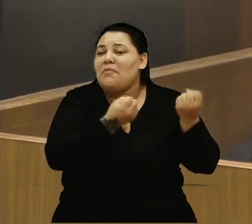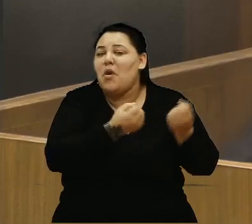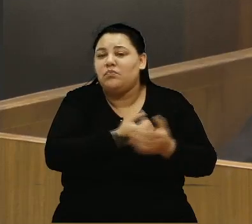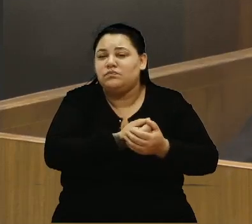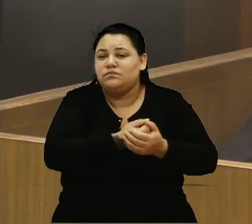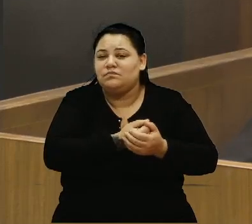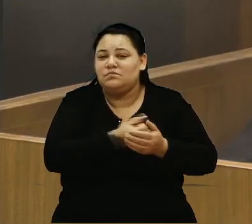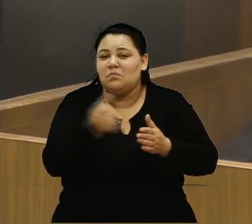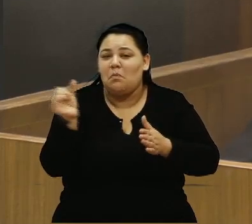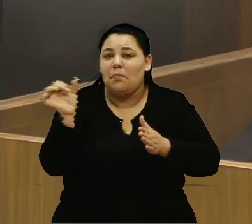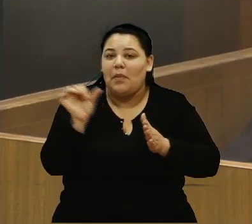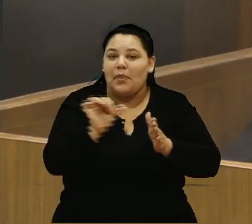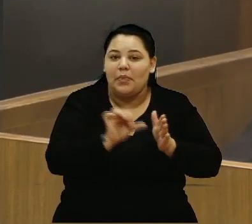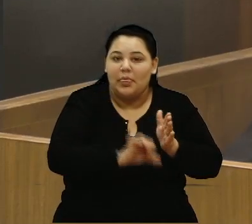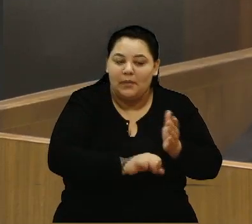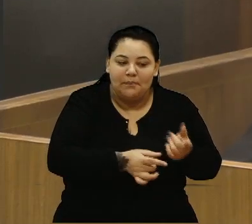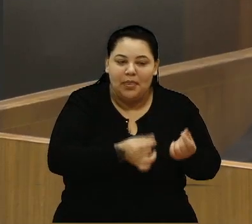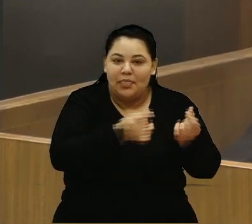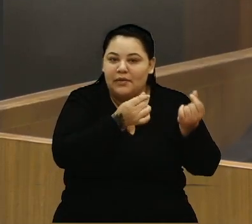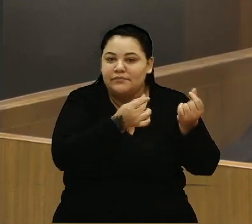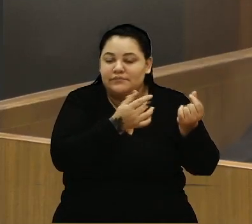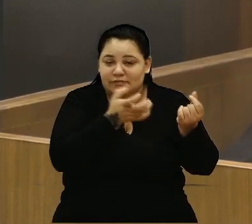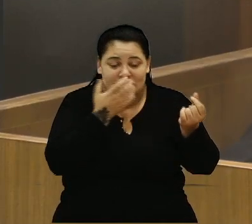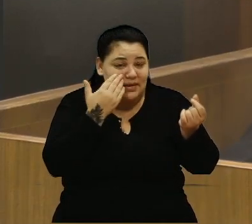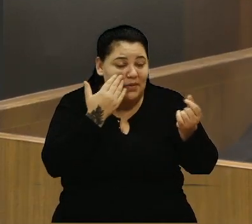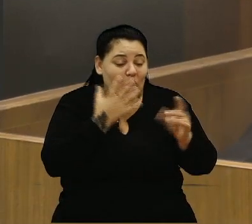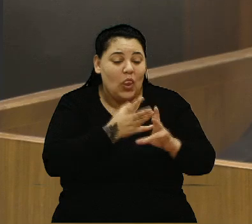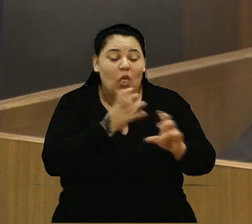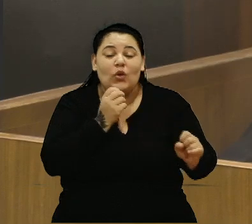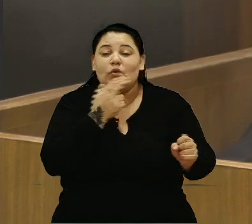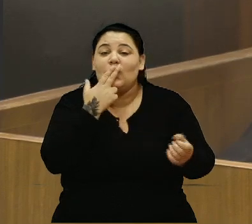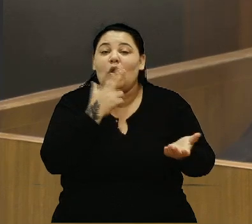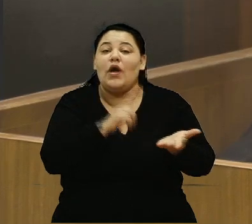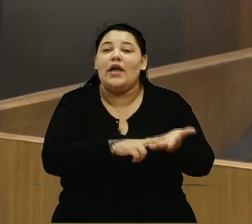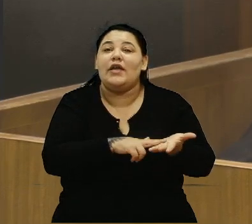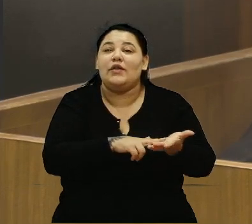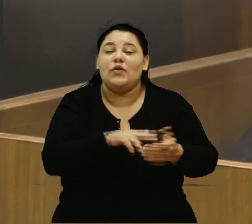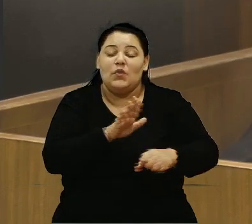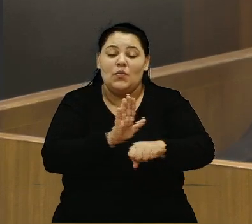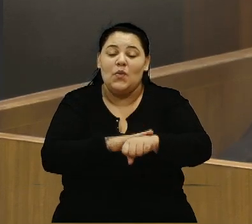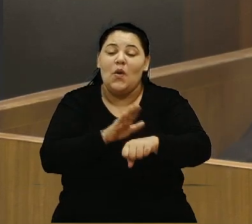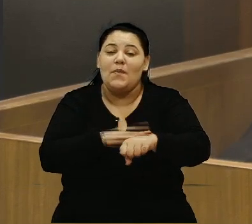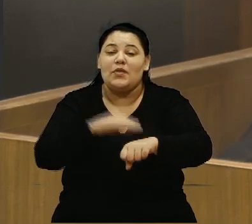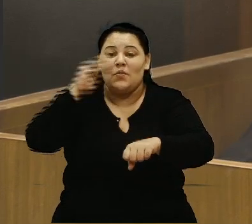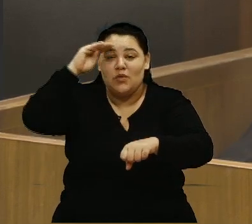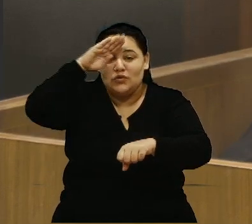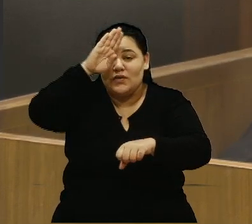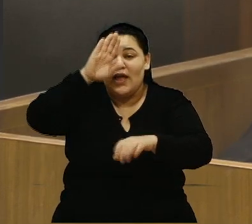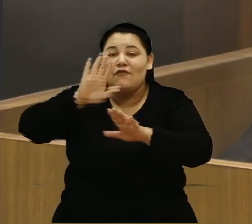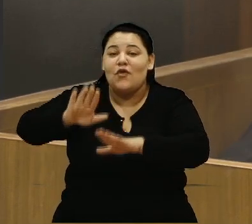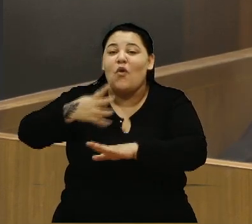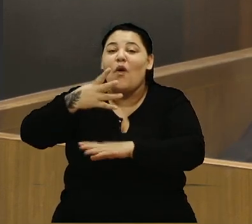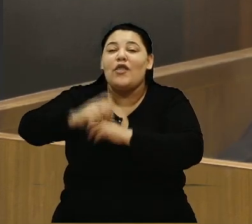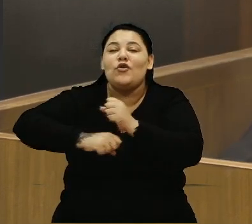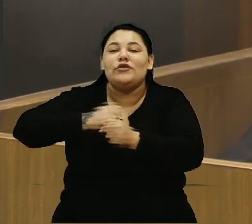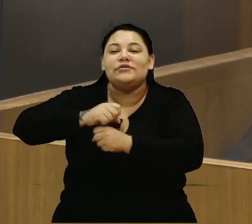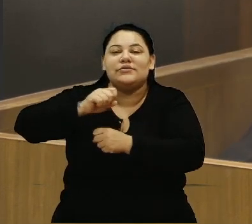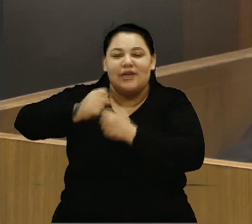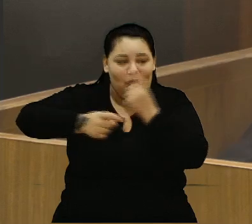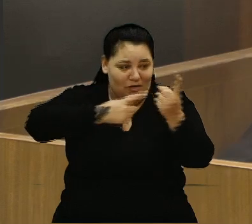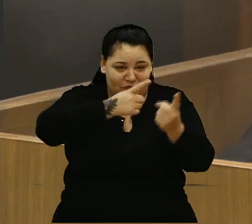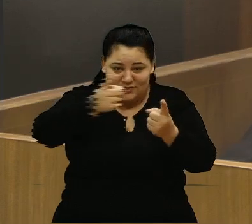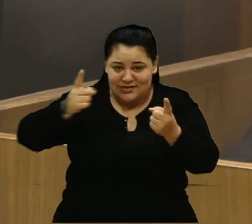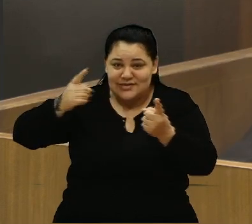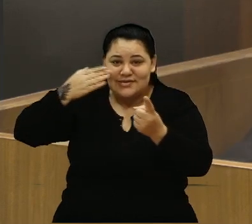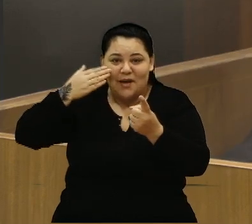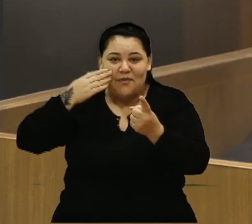Como é que foi a lucratividade do Correio quando que o Bolsonaro ficou 4 anos? Alguém aqui saberia dizer? Eu gostaria que